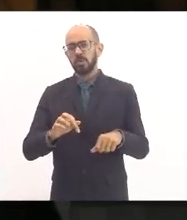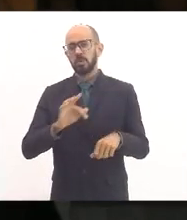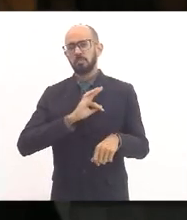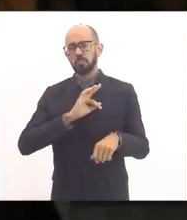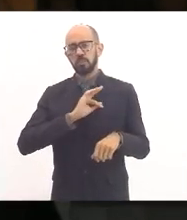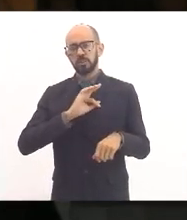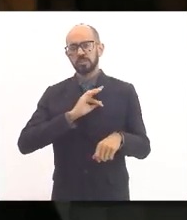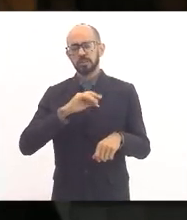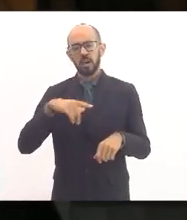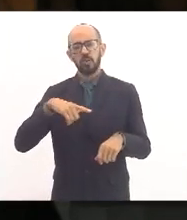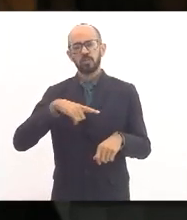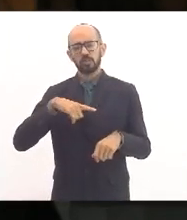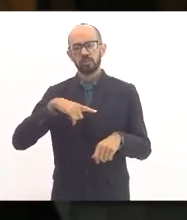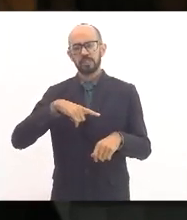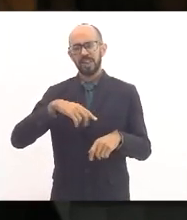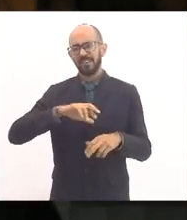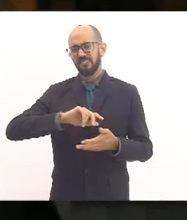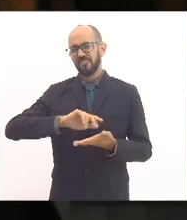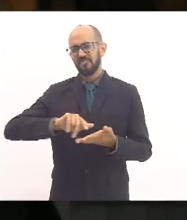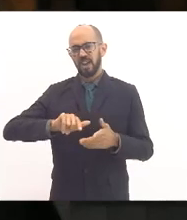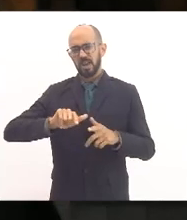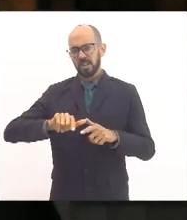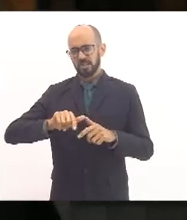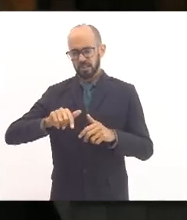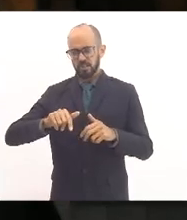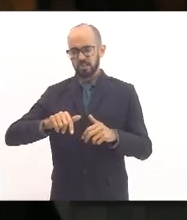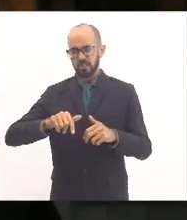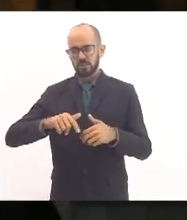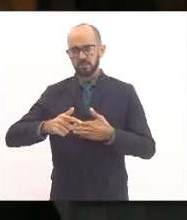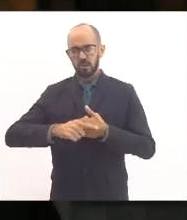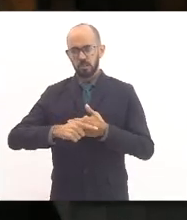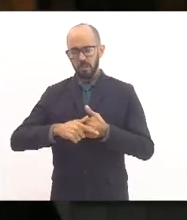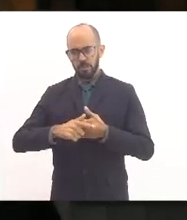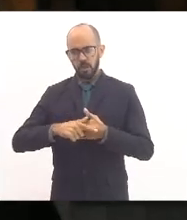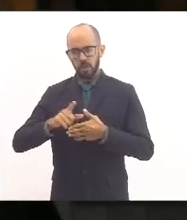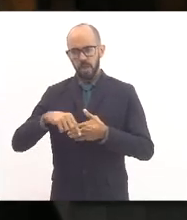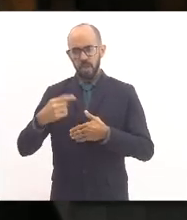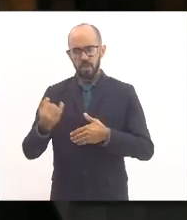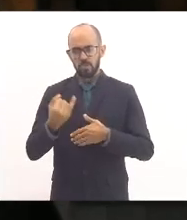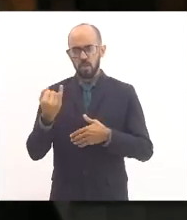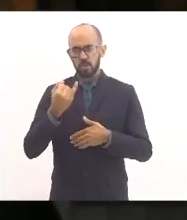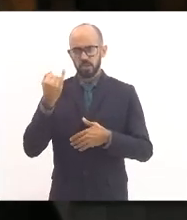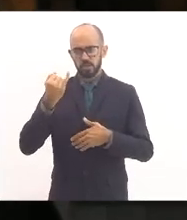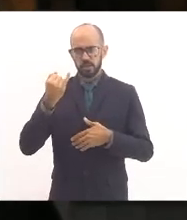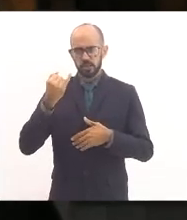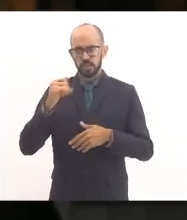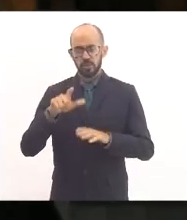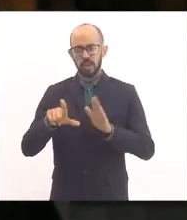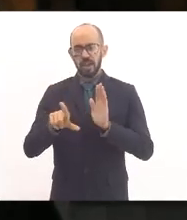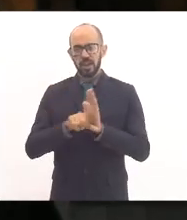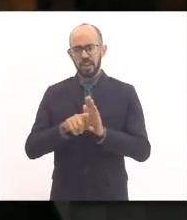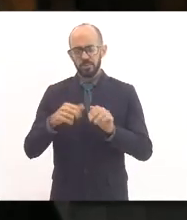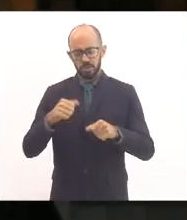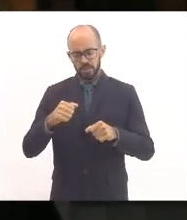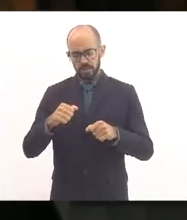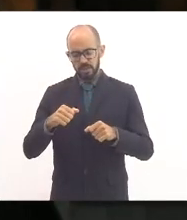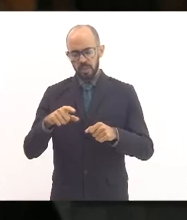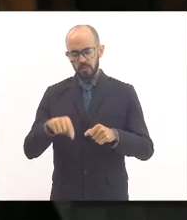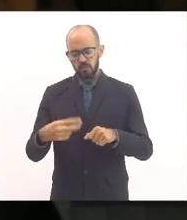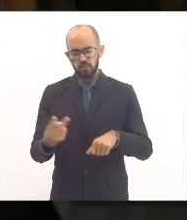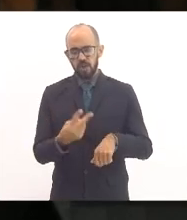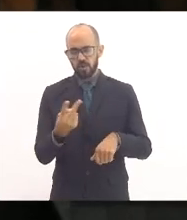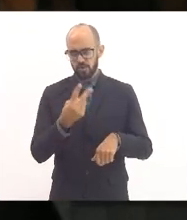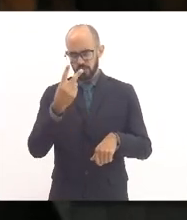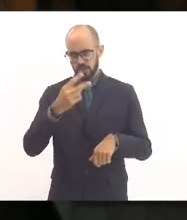Marcelo DVD maneira que o que a lei orgânica tem que fazer é contemplar vantagens prerrogativas e são